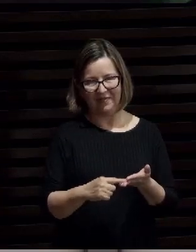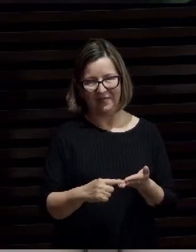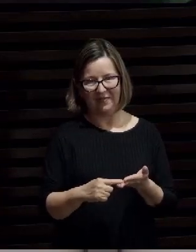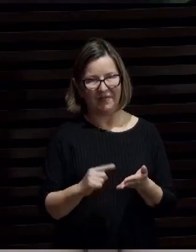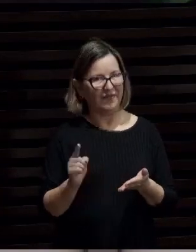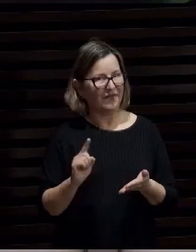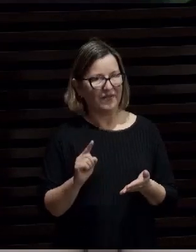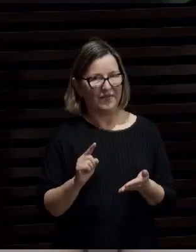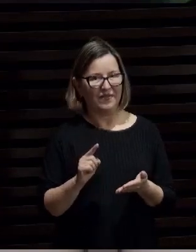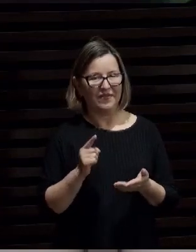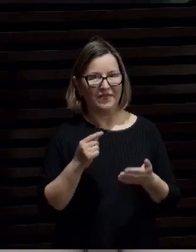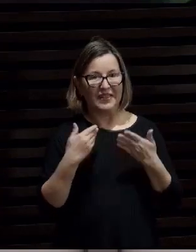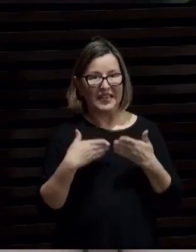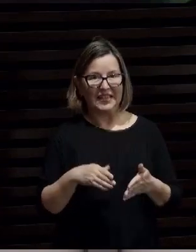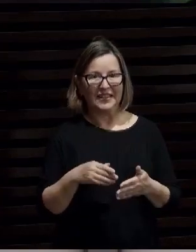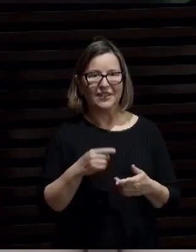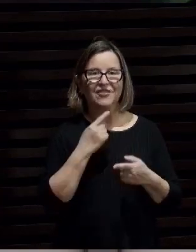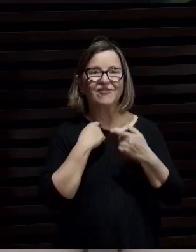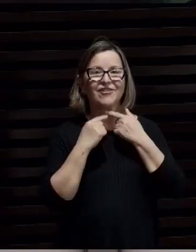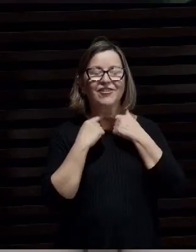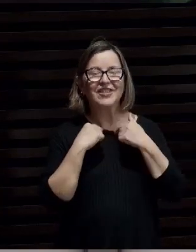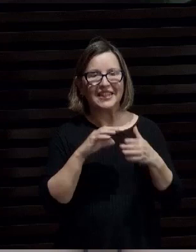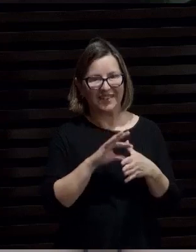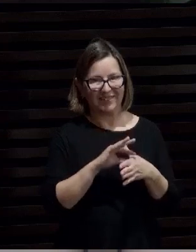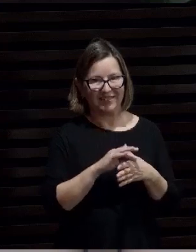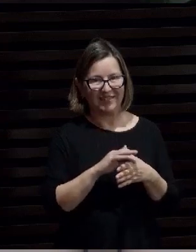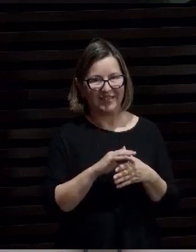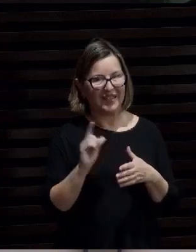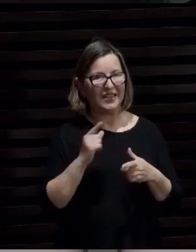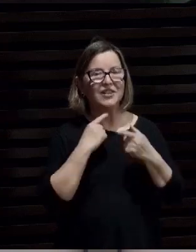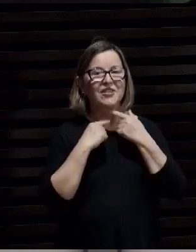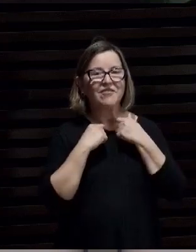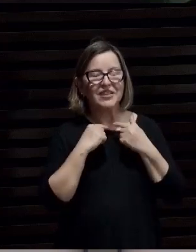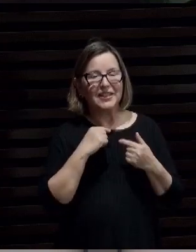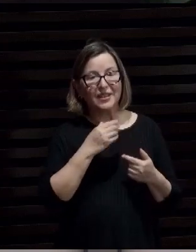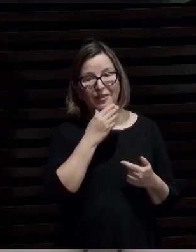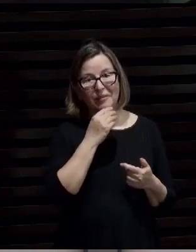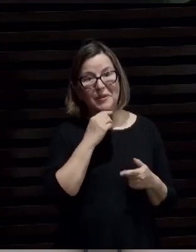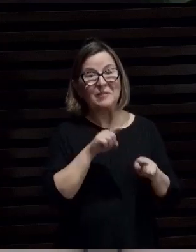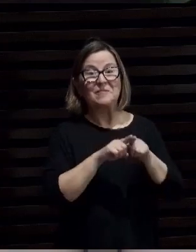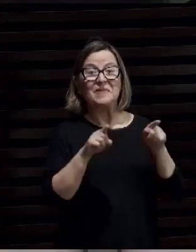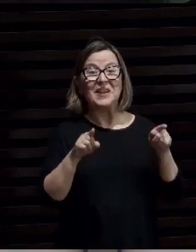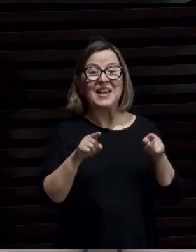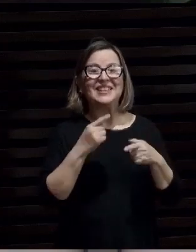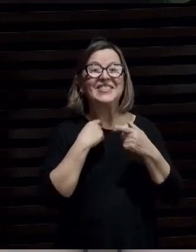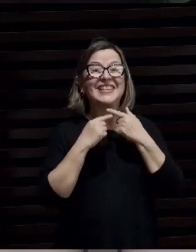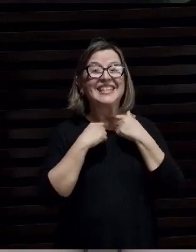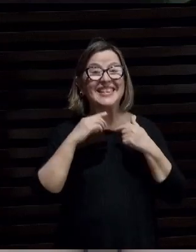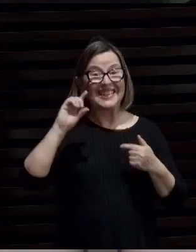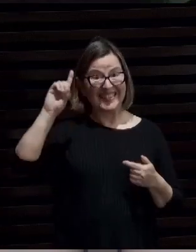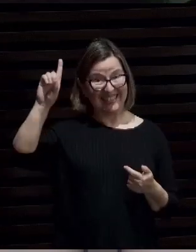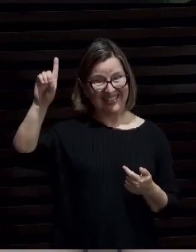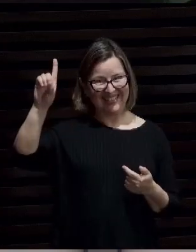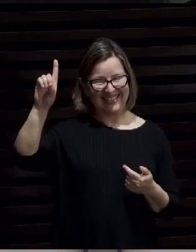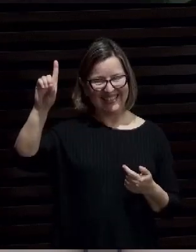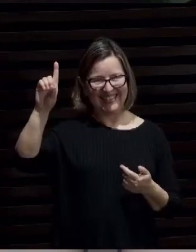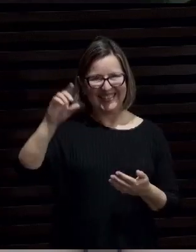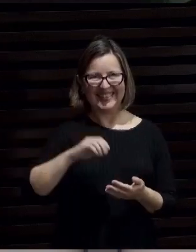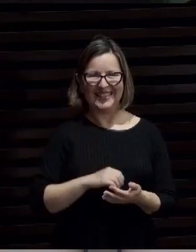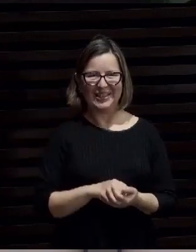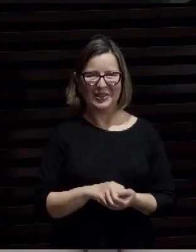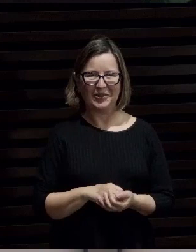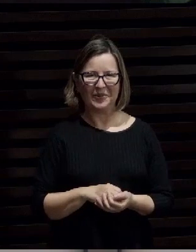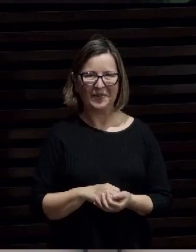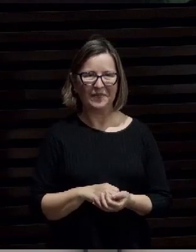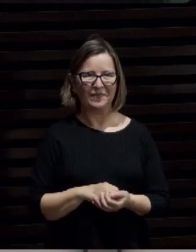nem da vontade da carne, nem da vontade do homem, mas de Deus.